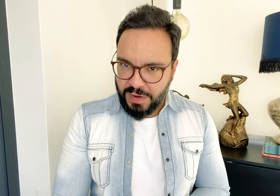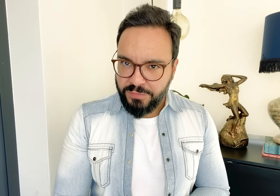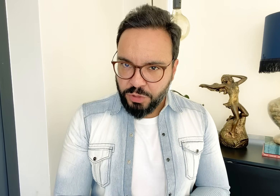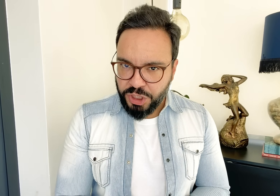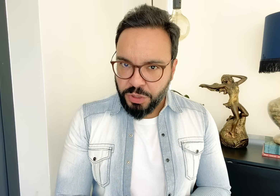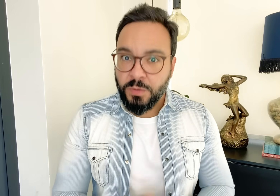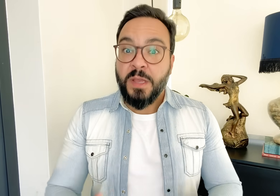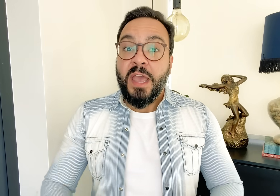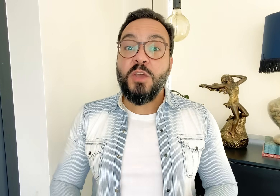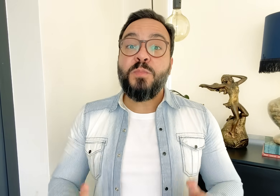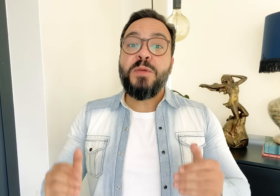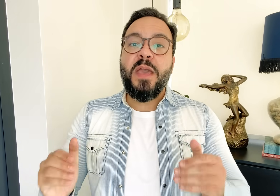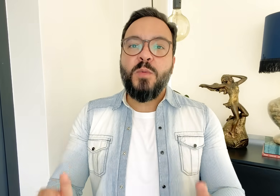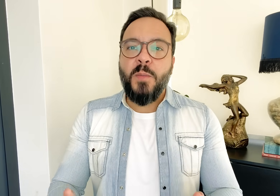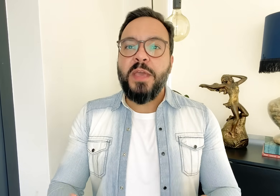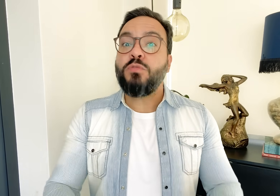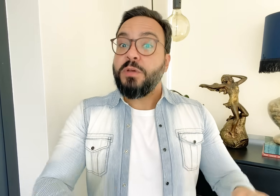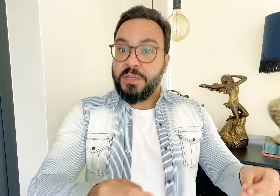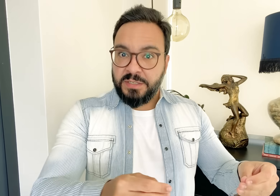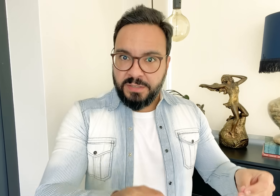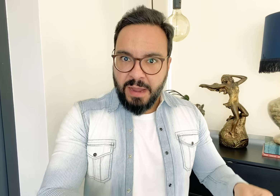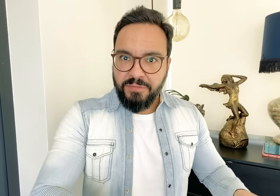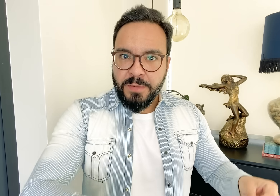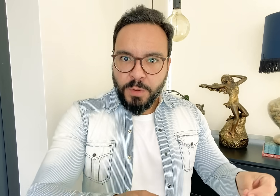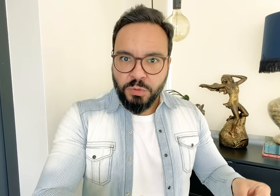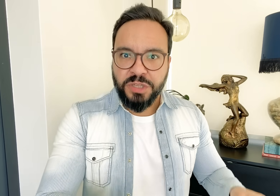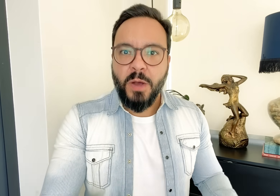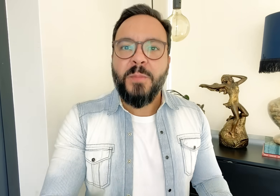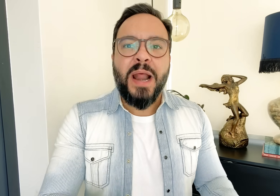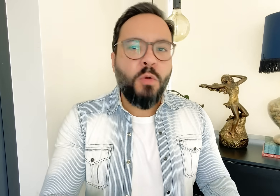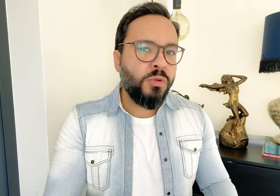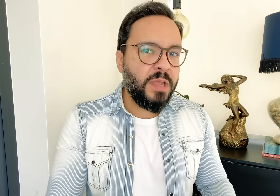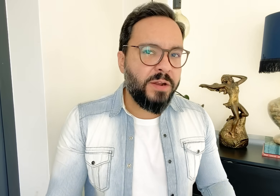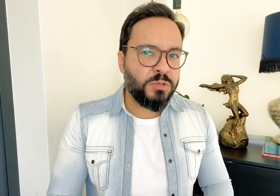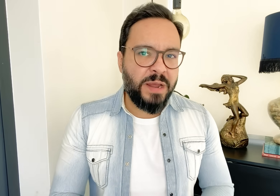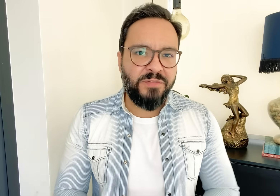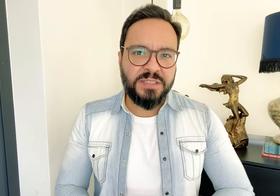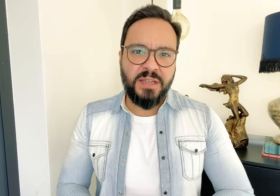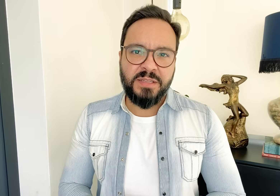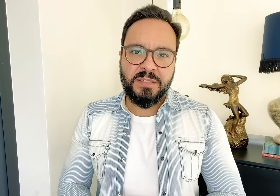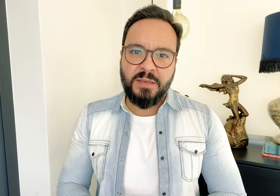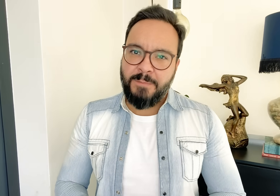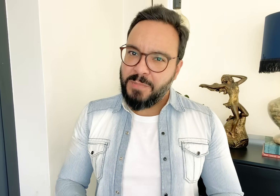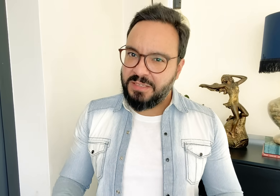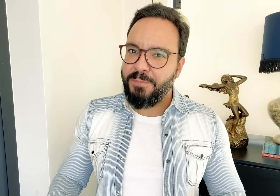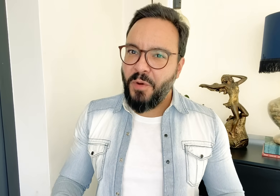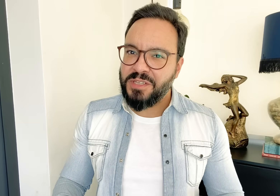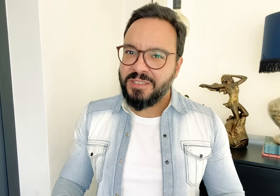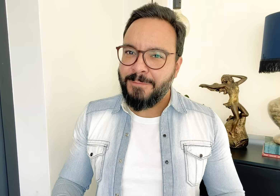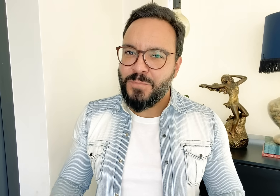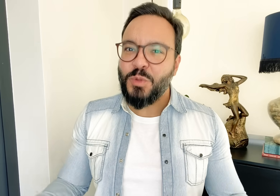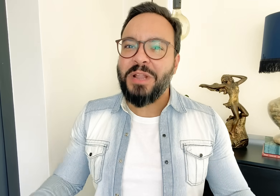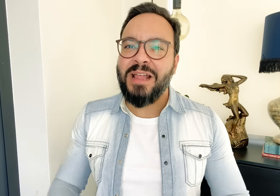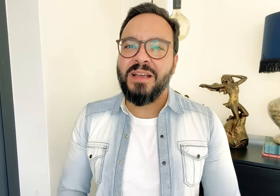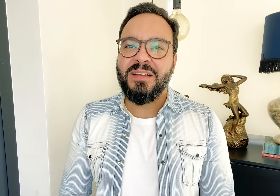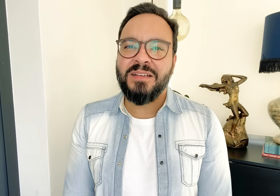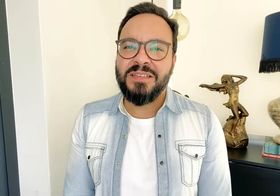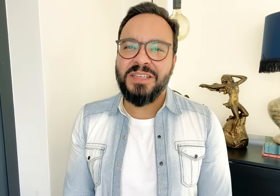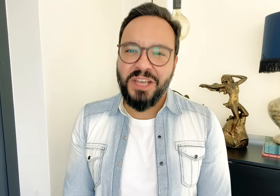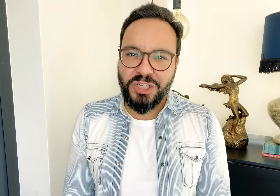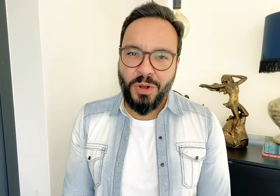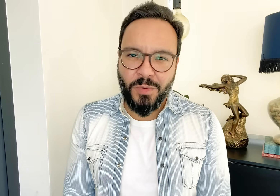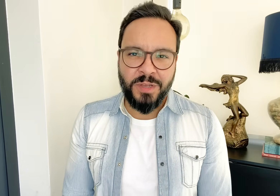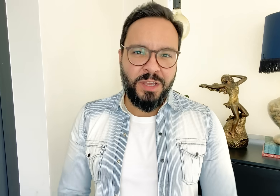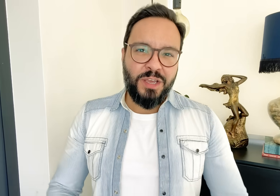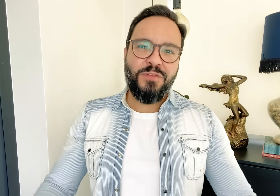comando de Flávio Dino, em um primeiro momento estava em prontidão para conter os manifestantes, mas depois, do nada,